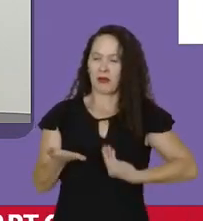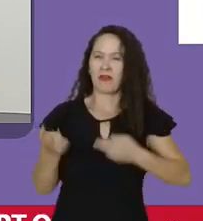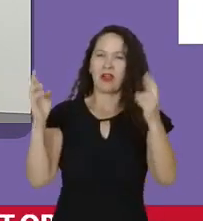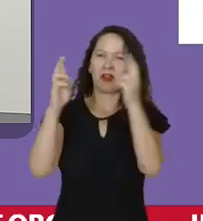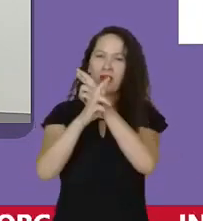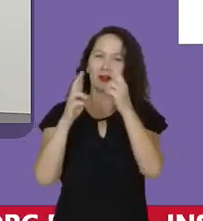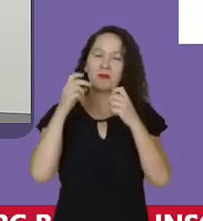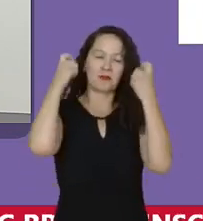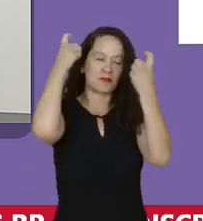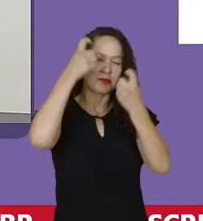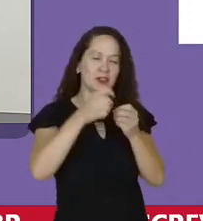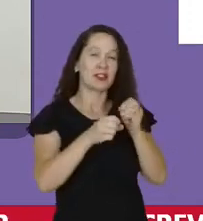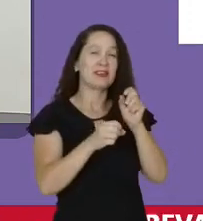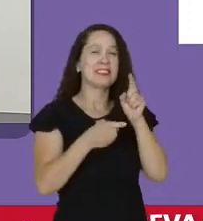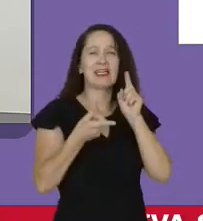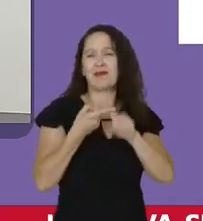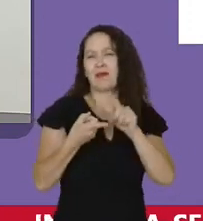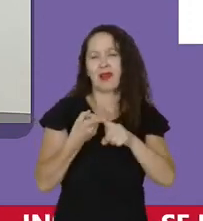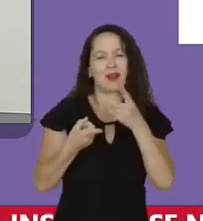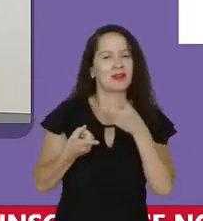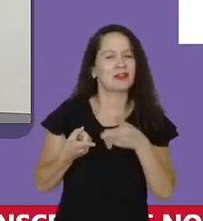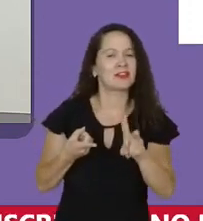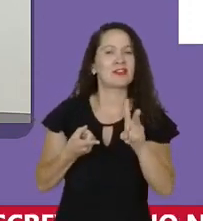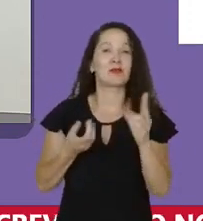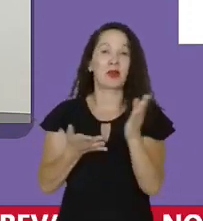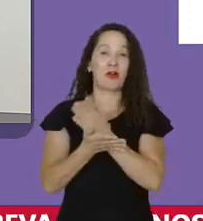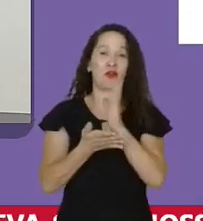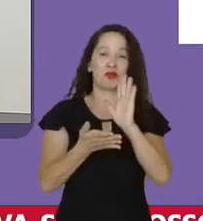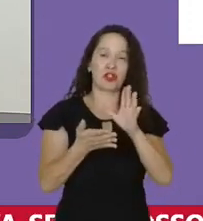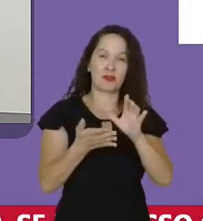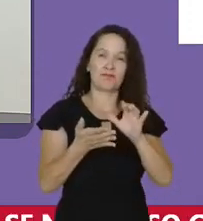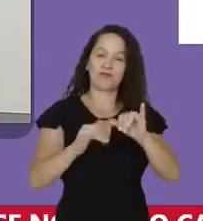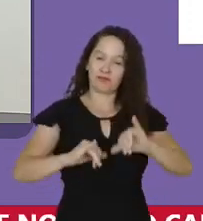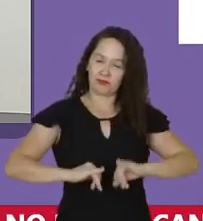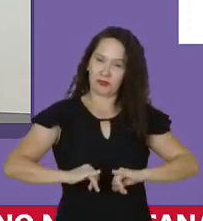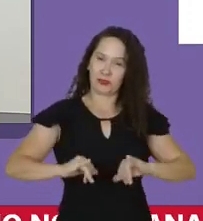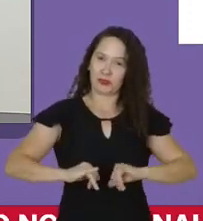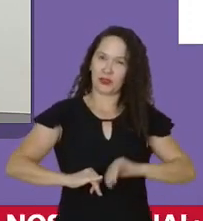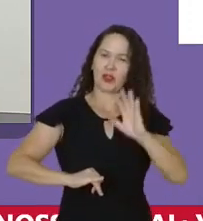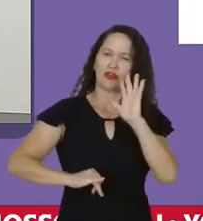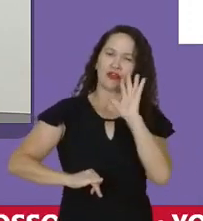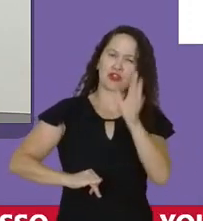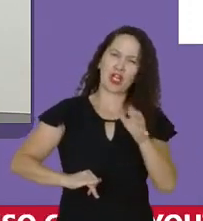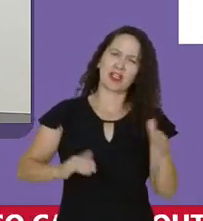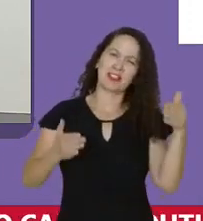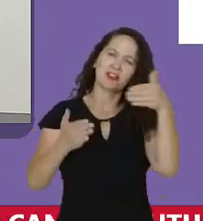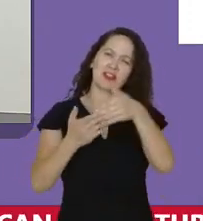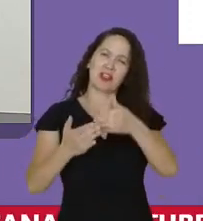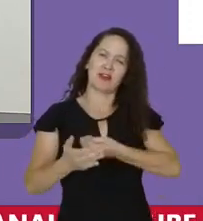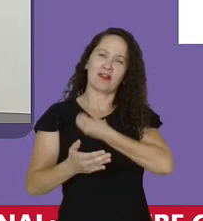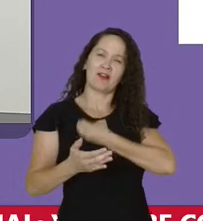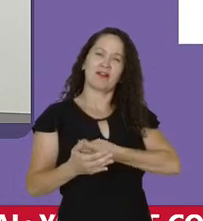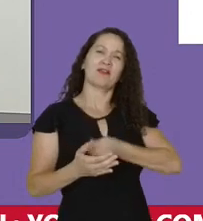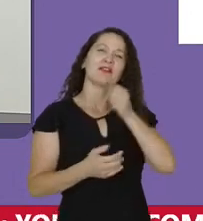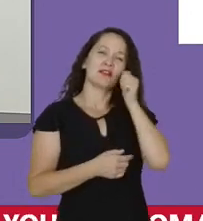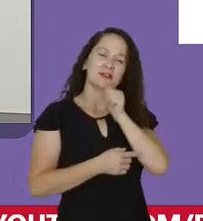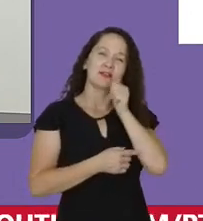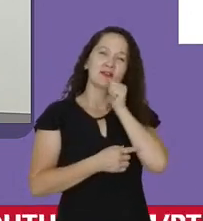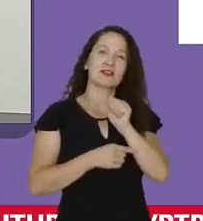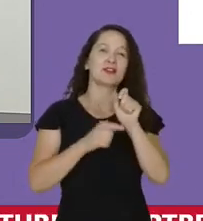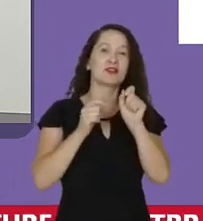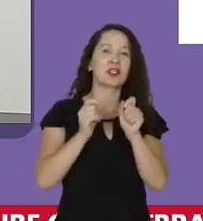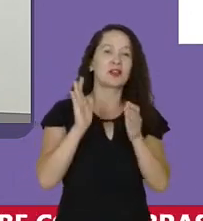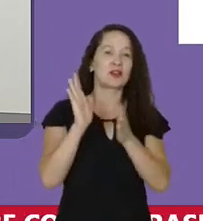e todas as ameaças, inclusive que já estão afetando, não que irão afetar, mas que já estão afetando diretamente a vida das mulheres, a